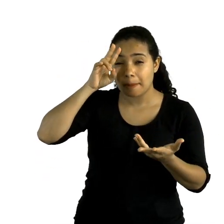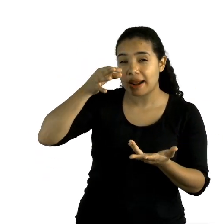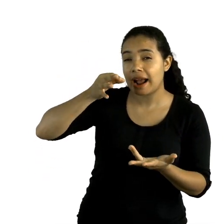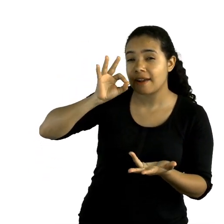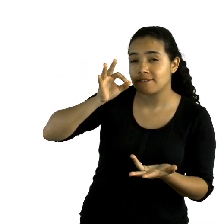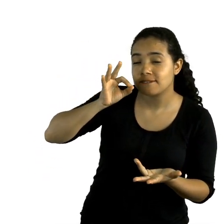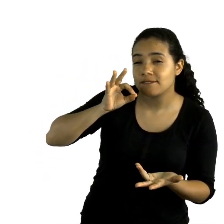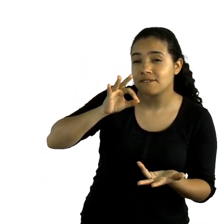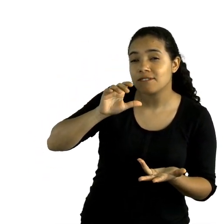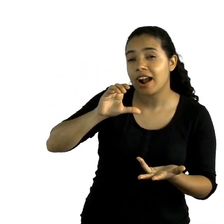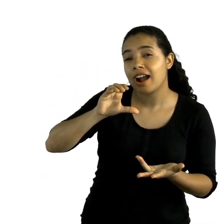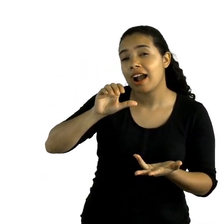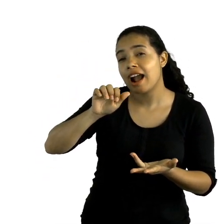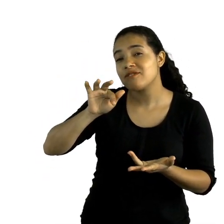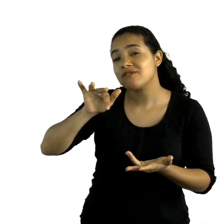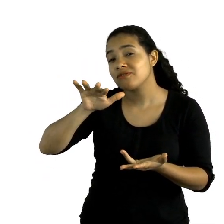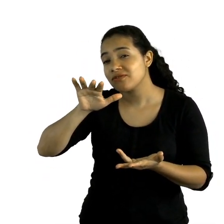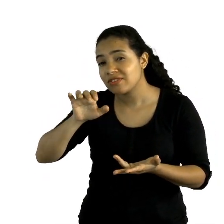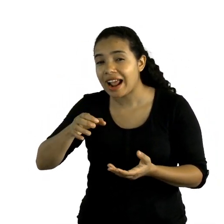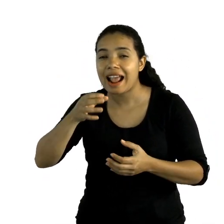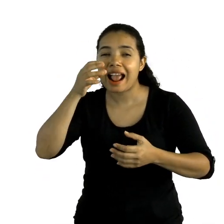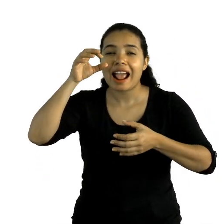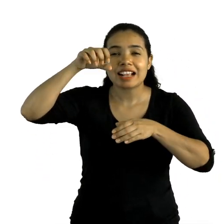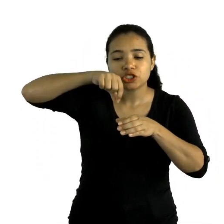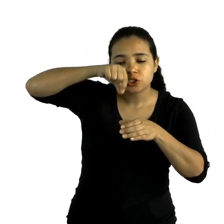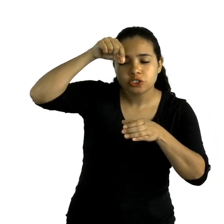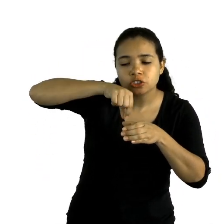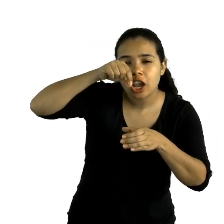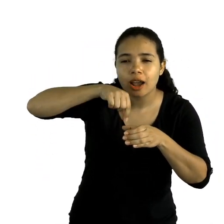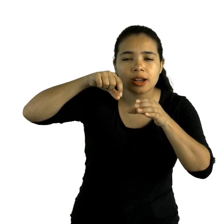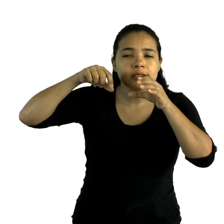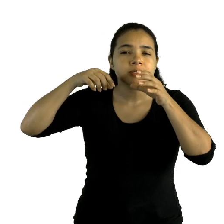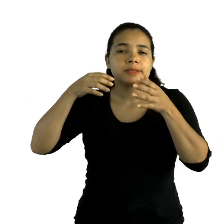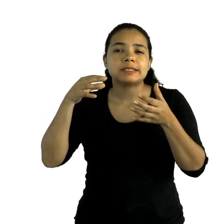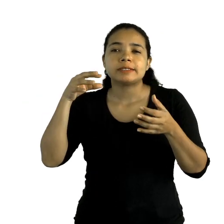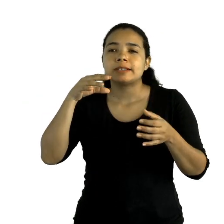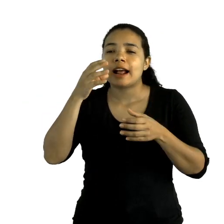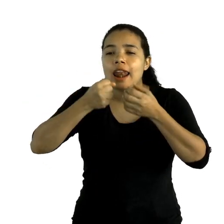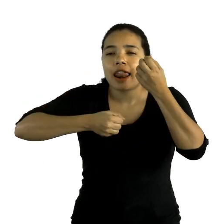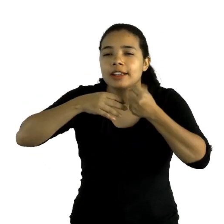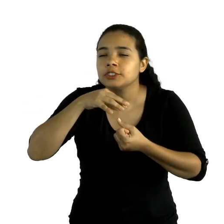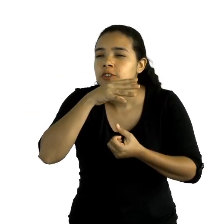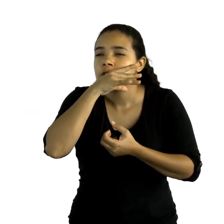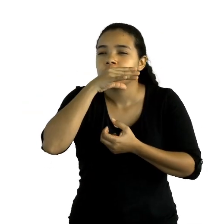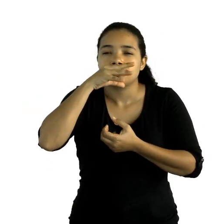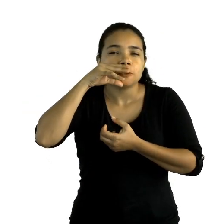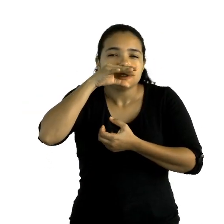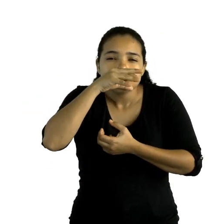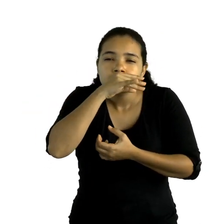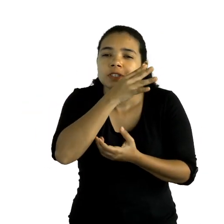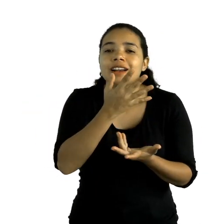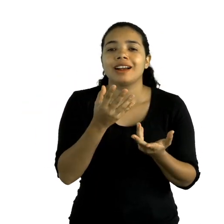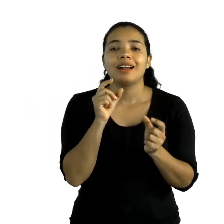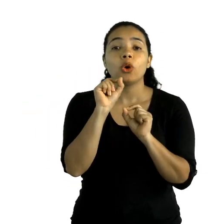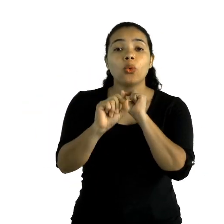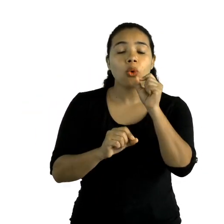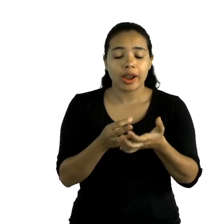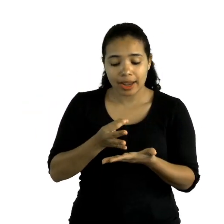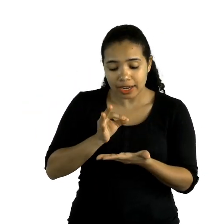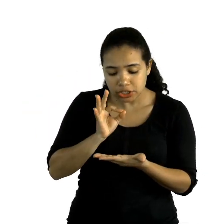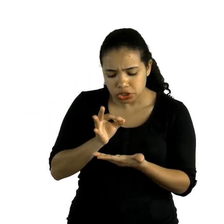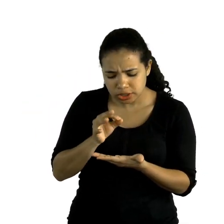café, de um chá, de um leite quentinho, do frio? O que a xícara faz